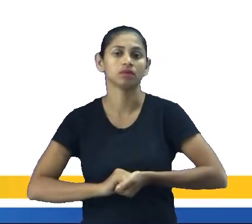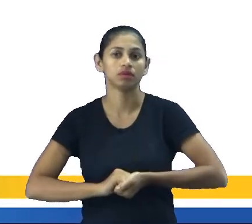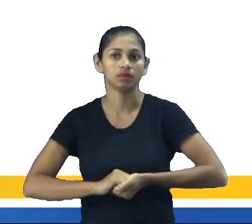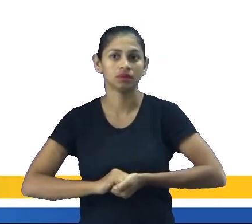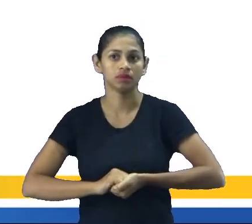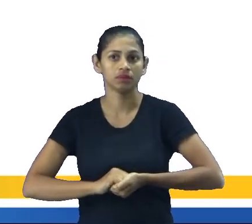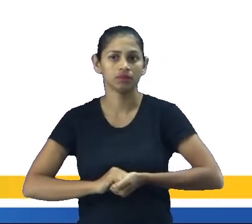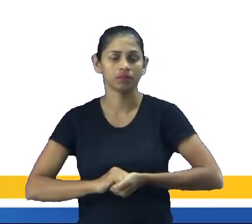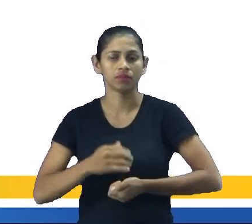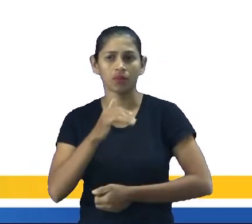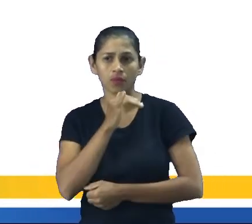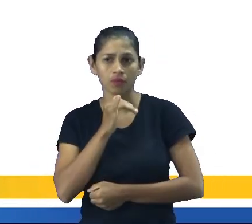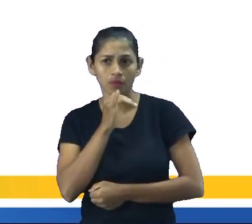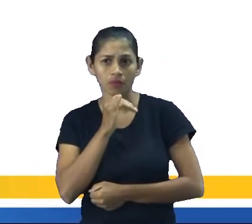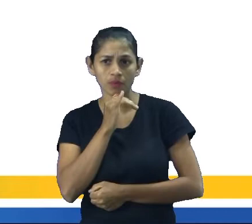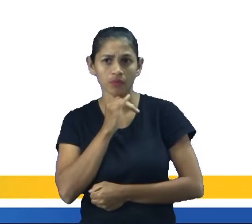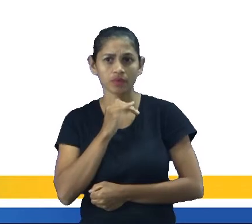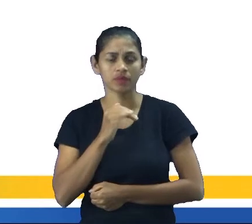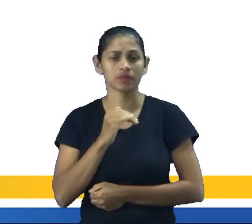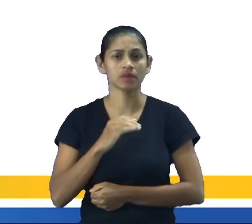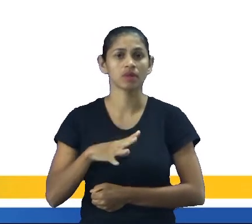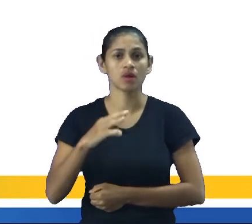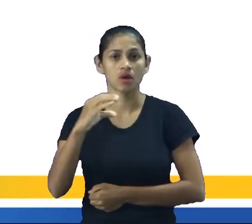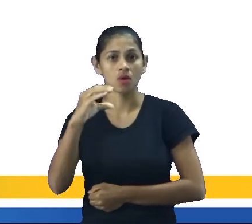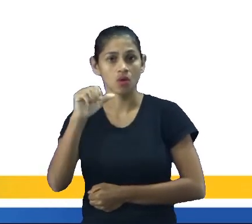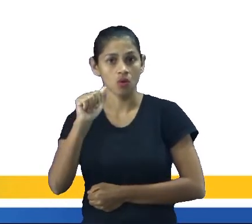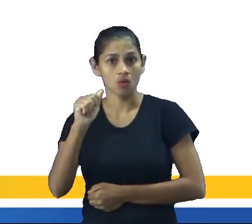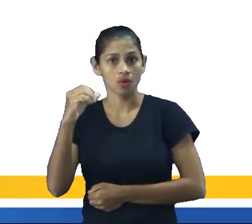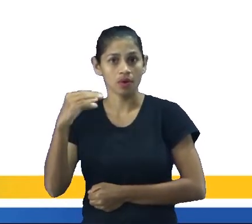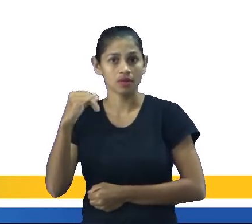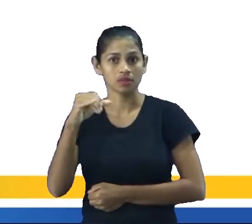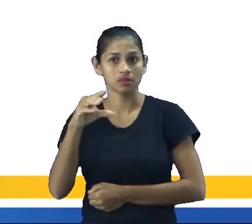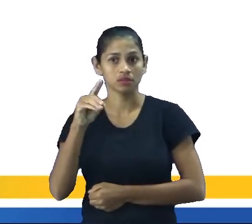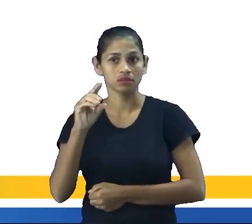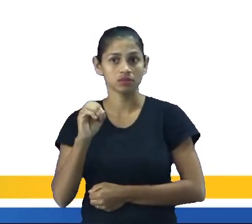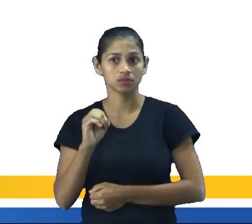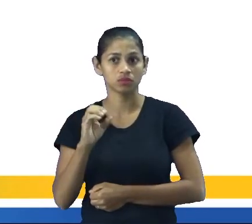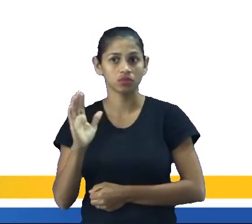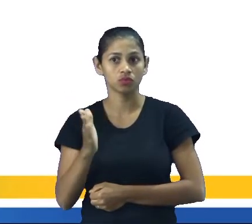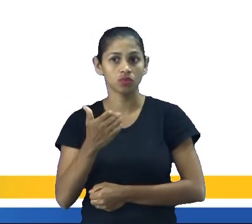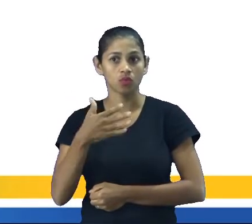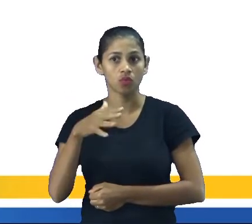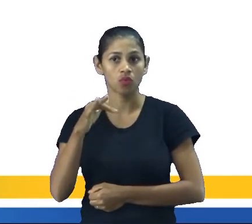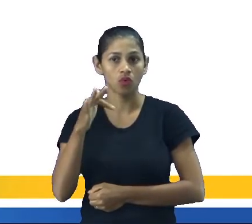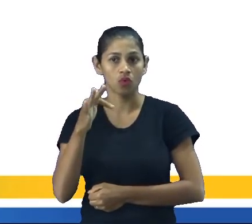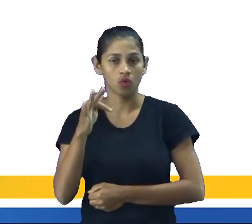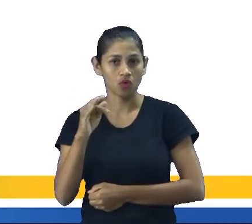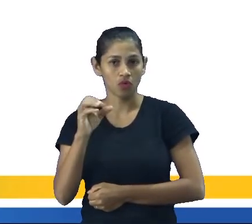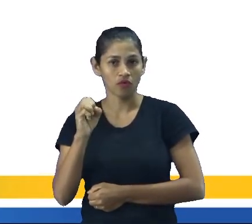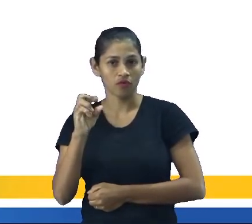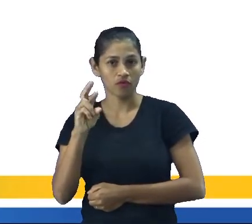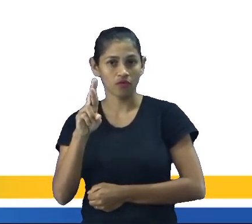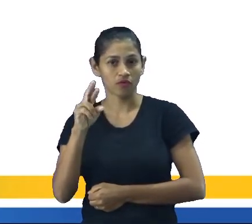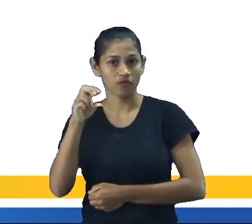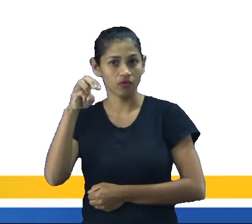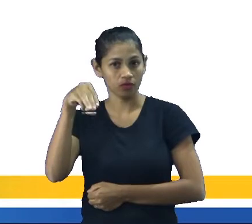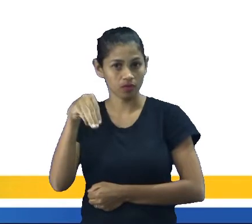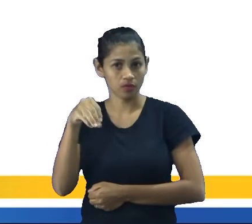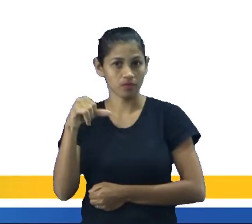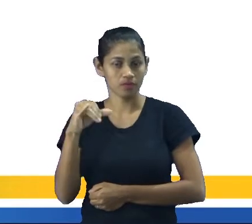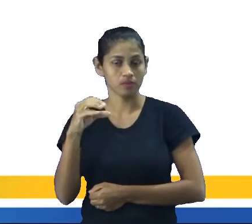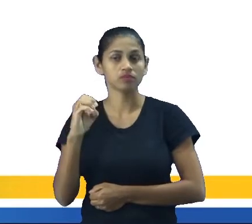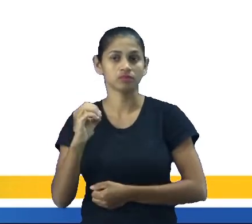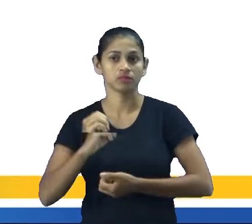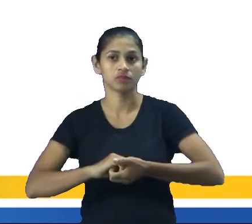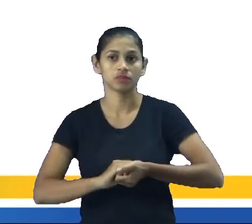carboxílico. Um exemplo ali é o ácido fórmico, que tem ali o veneno ali das formigas. A sua nomenclatura vai ficar.